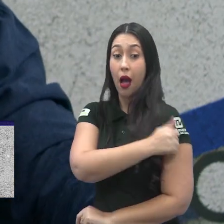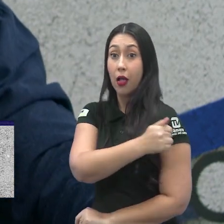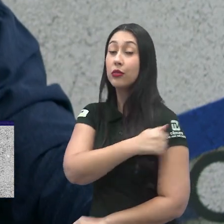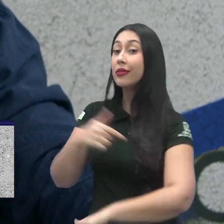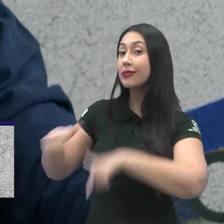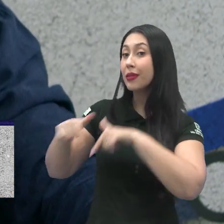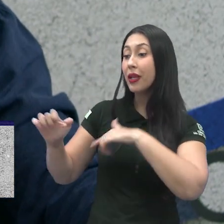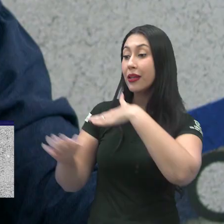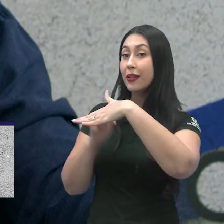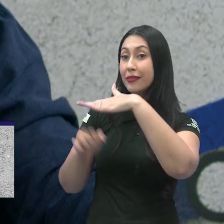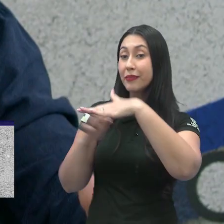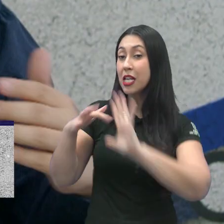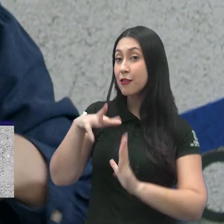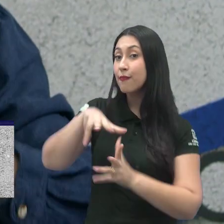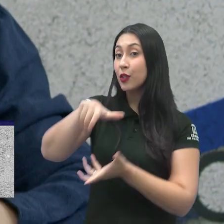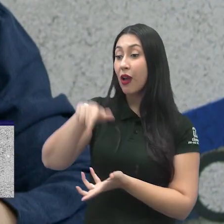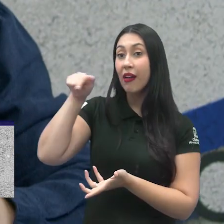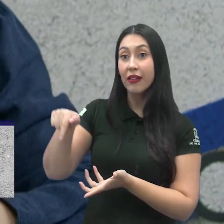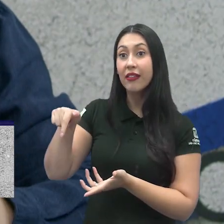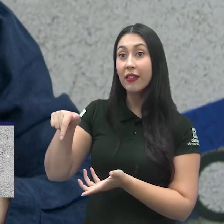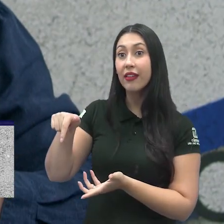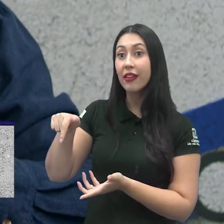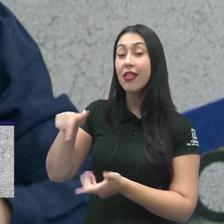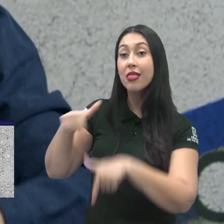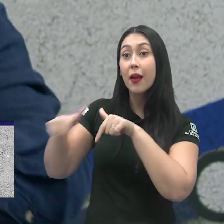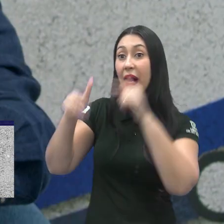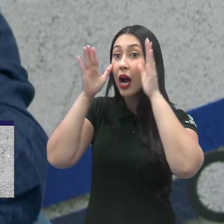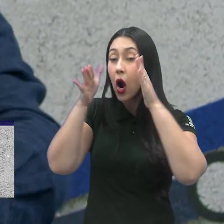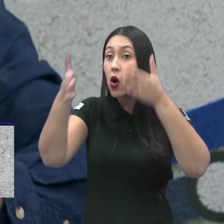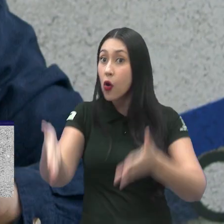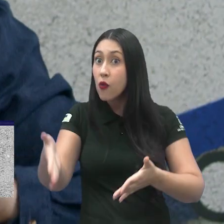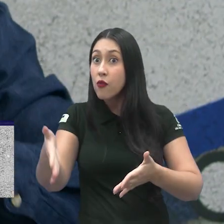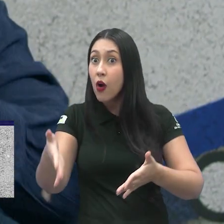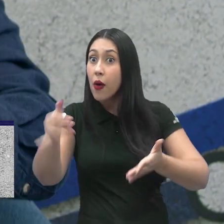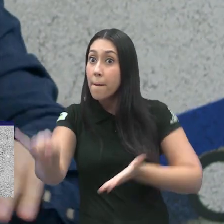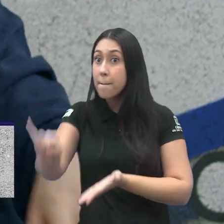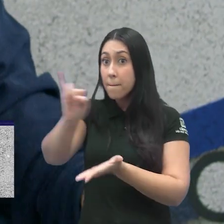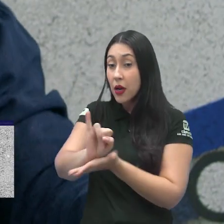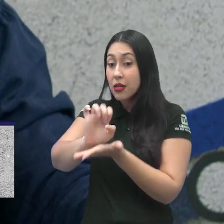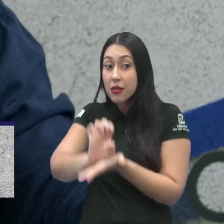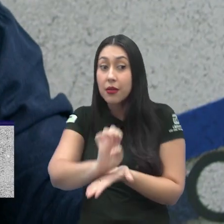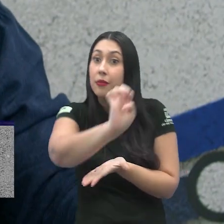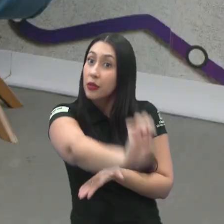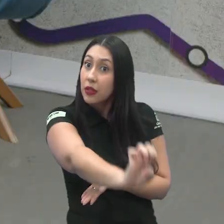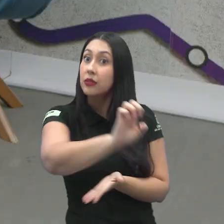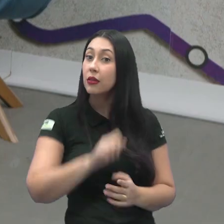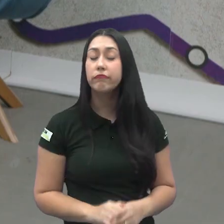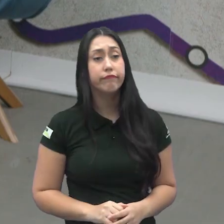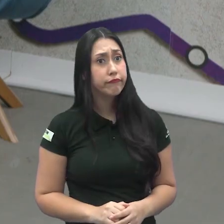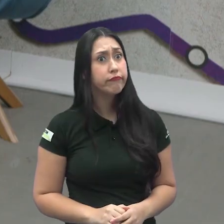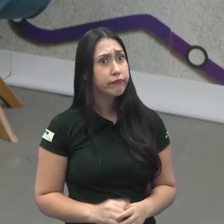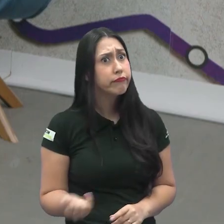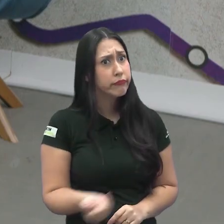empresas multinacionais que fazem justamente a parte de importação e exportação com outros países. É muito importante